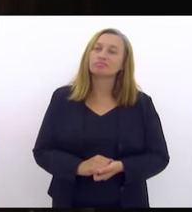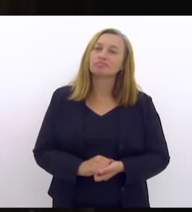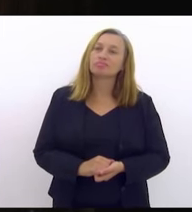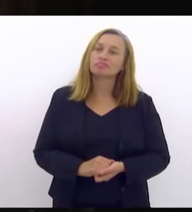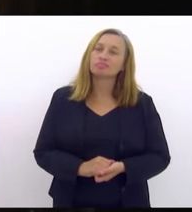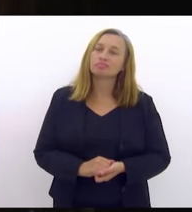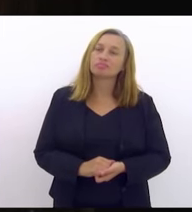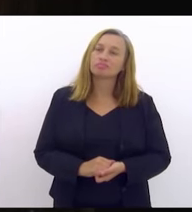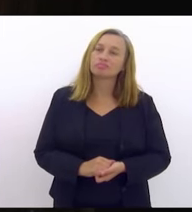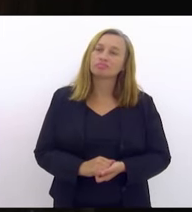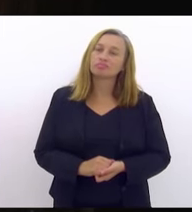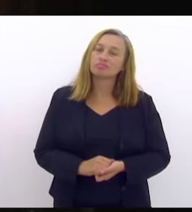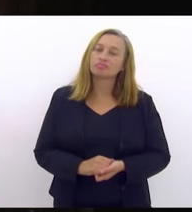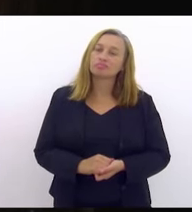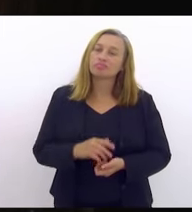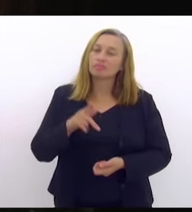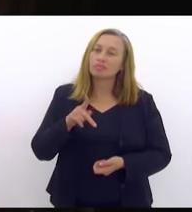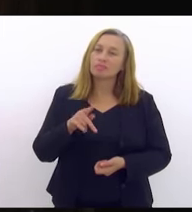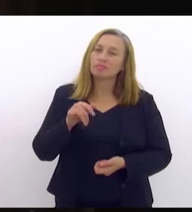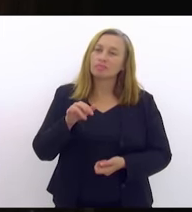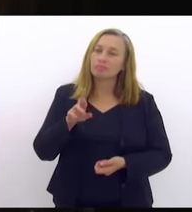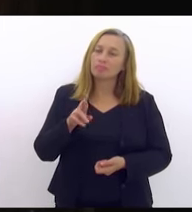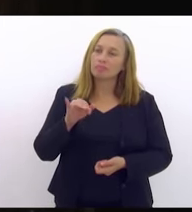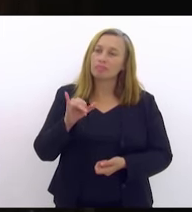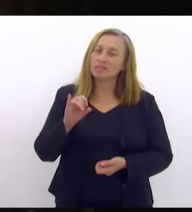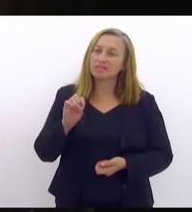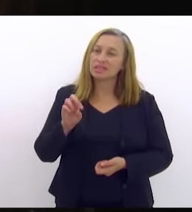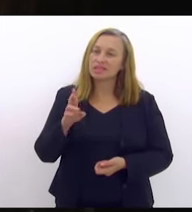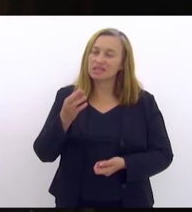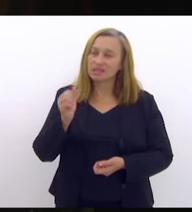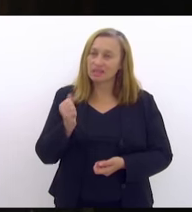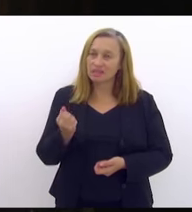que a princesinha da Costa Verde está sendo